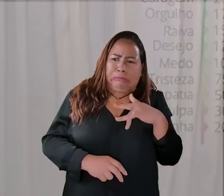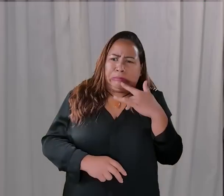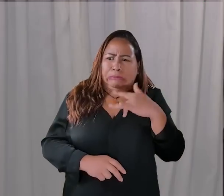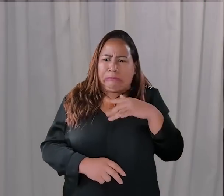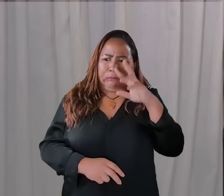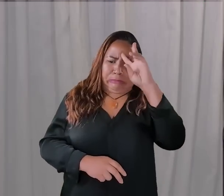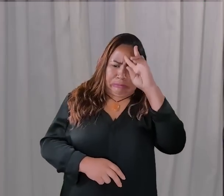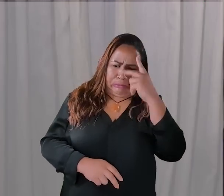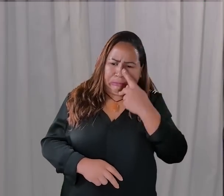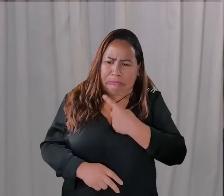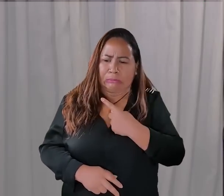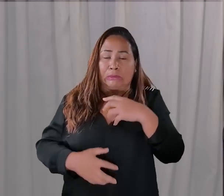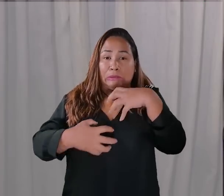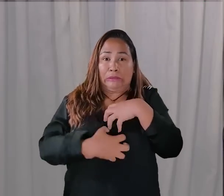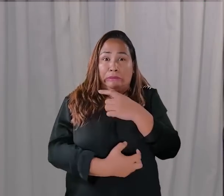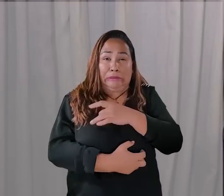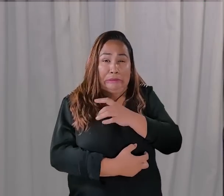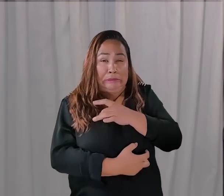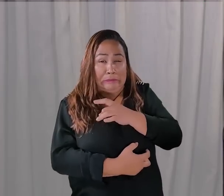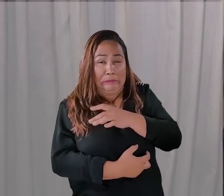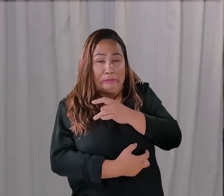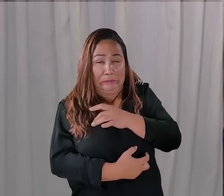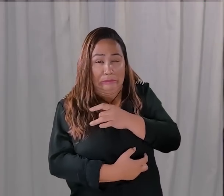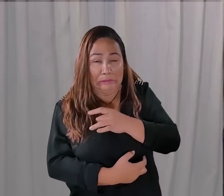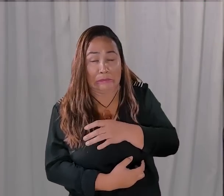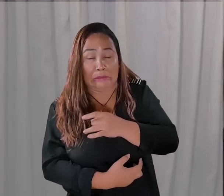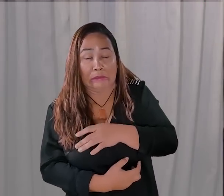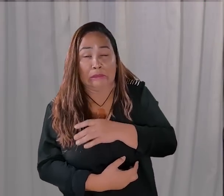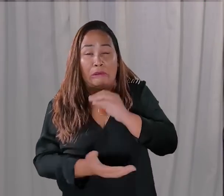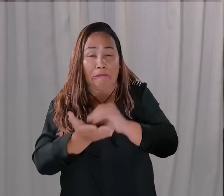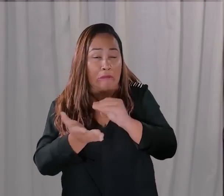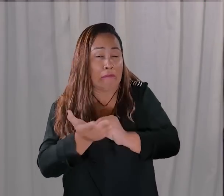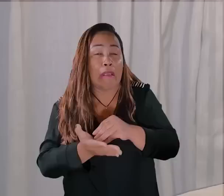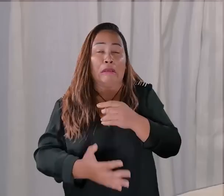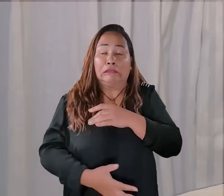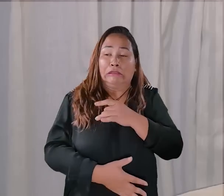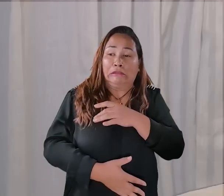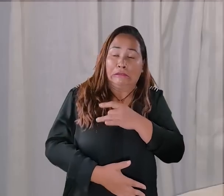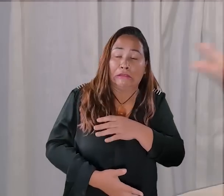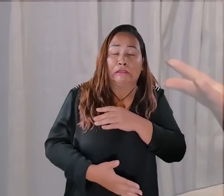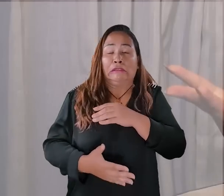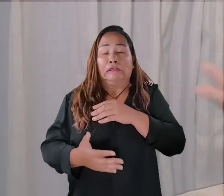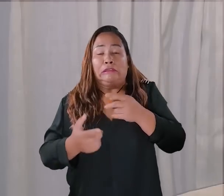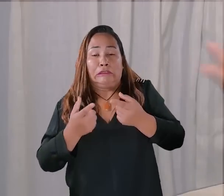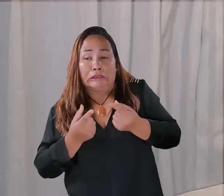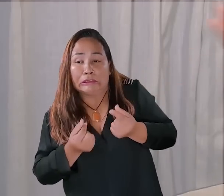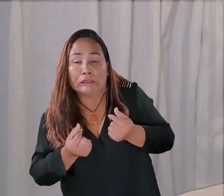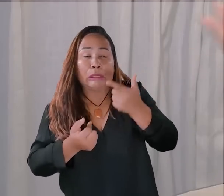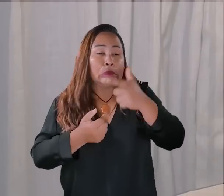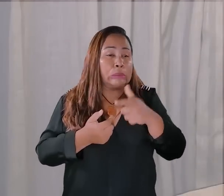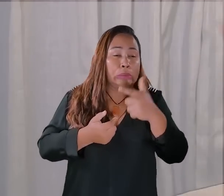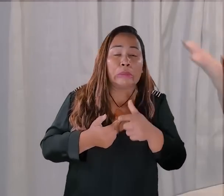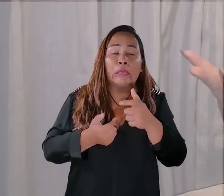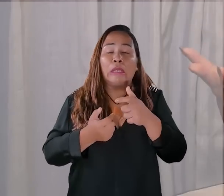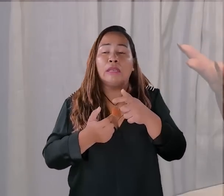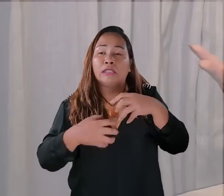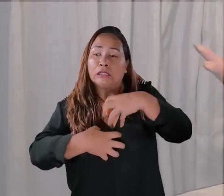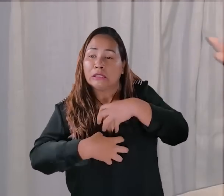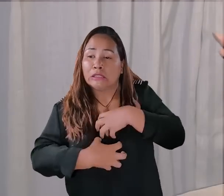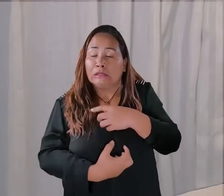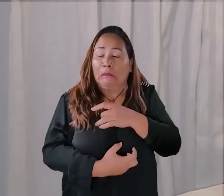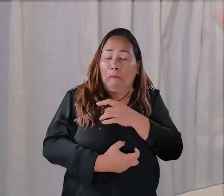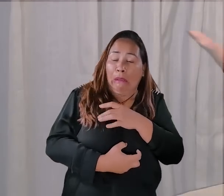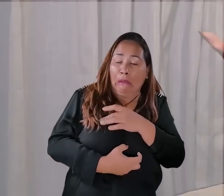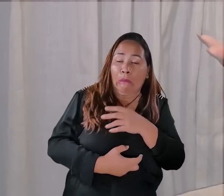né, eu tinha medo de não pagar as contas, medo de não ter dinheiro, medo de passar fome, né, medo de sem saber quem vai me